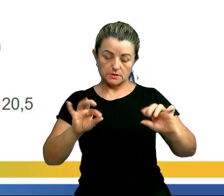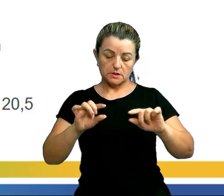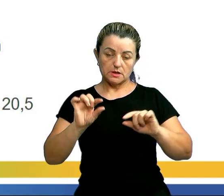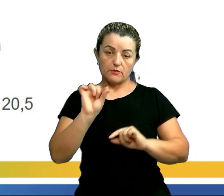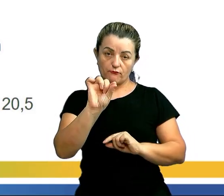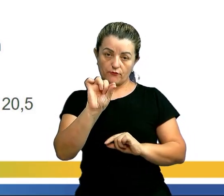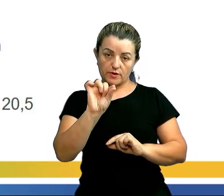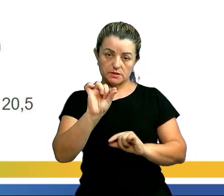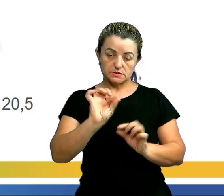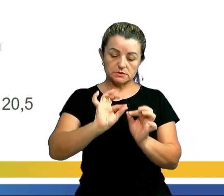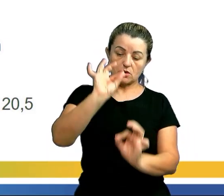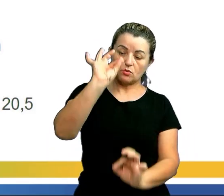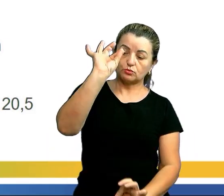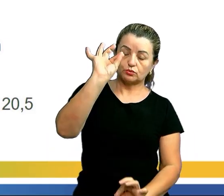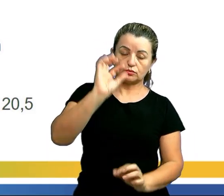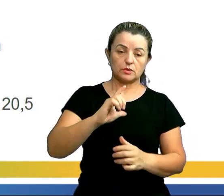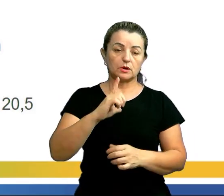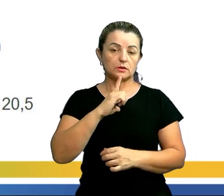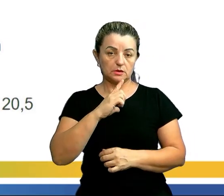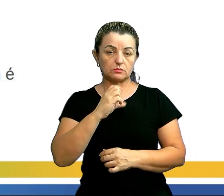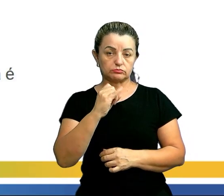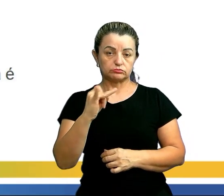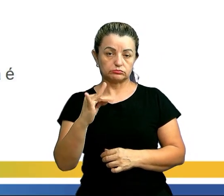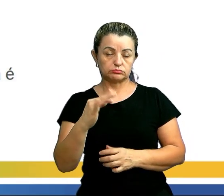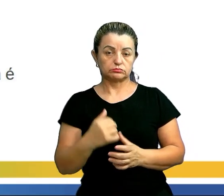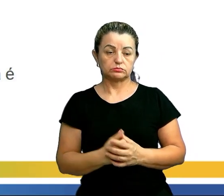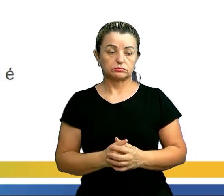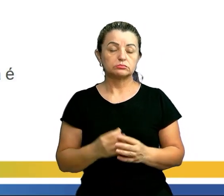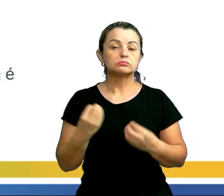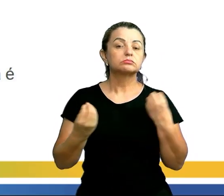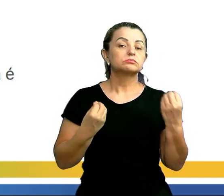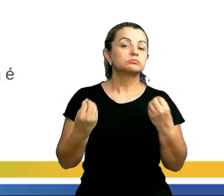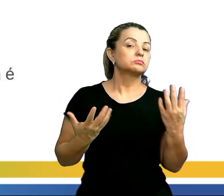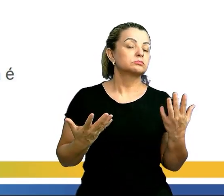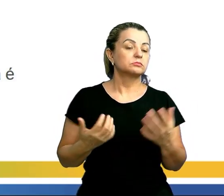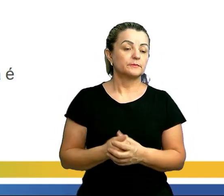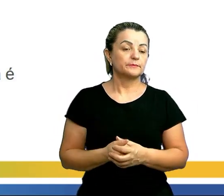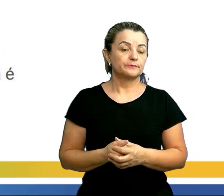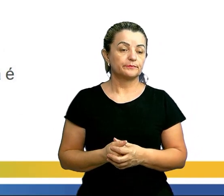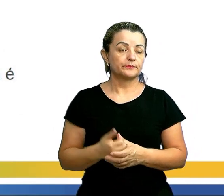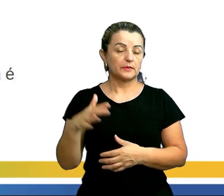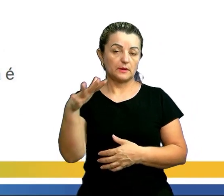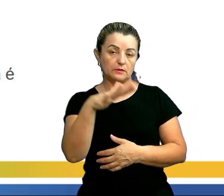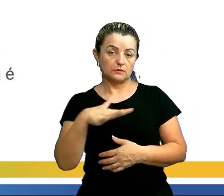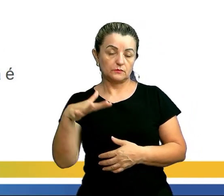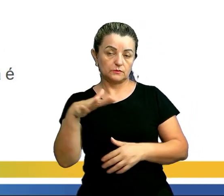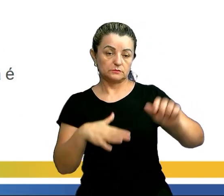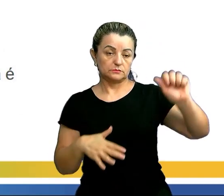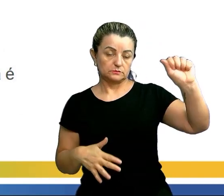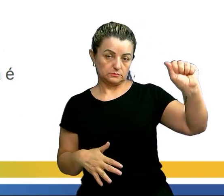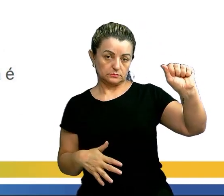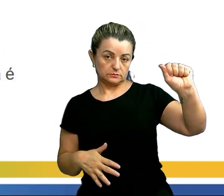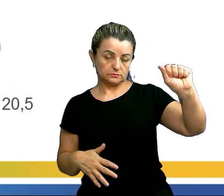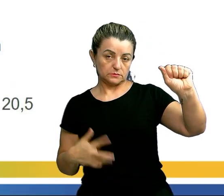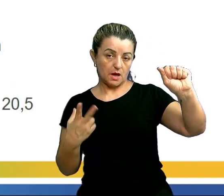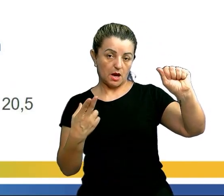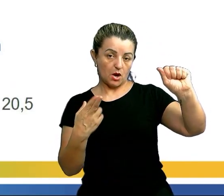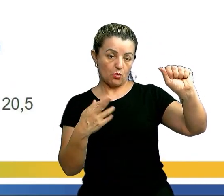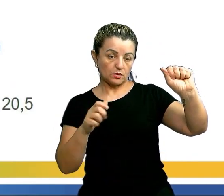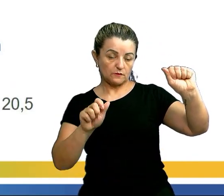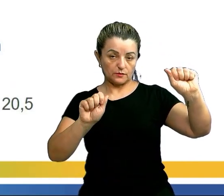gente vai fazer isso daqui, ó? Lembrando que ele é 7 metros maior. Se aqui o comprimento, a altura aqui, ó,